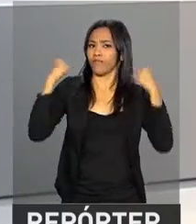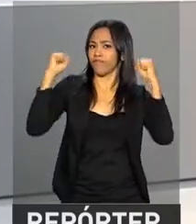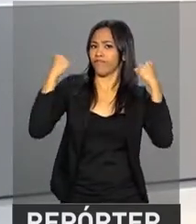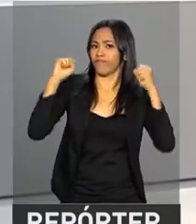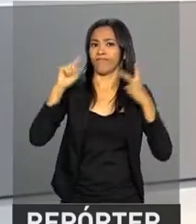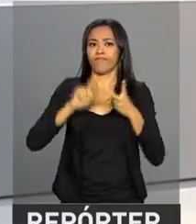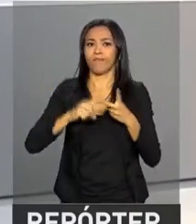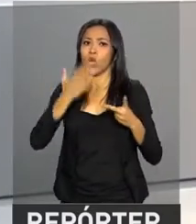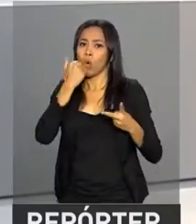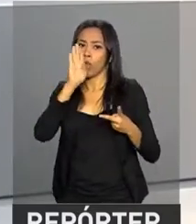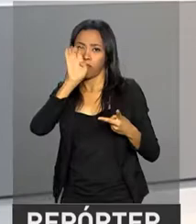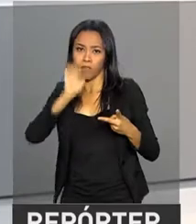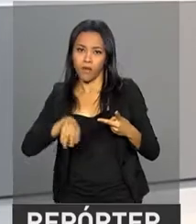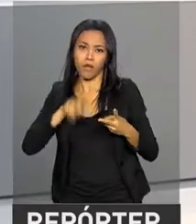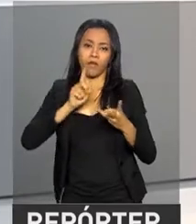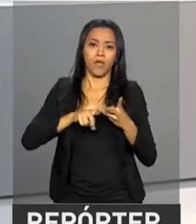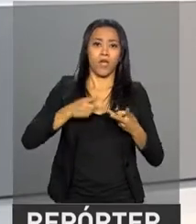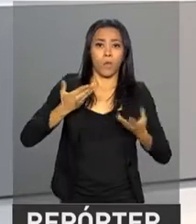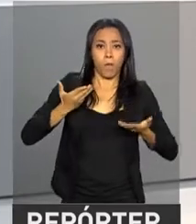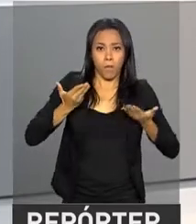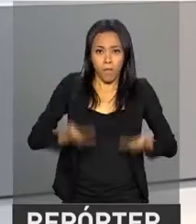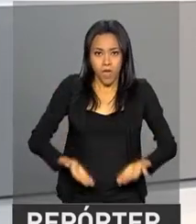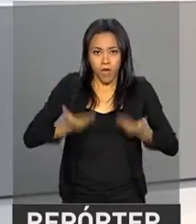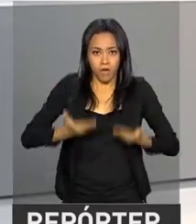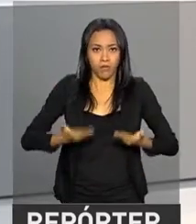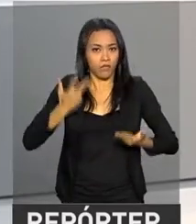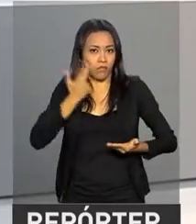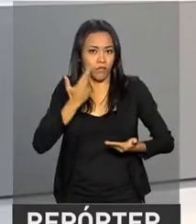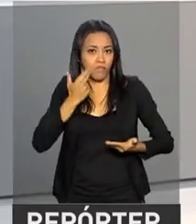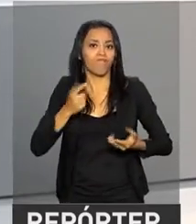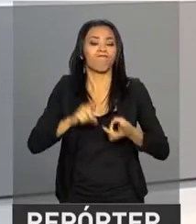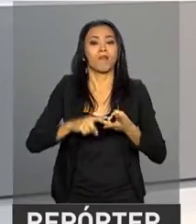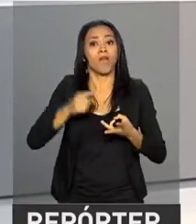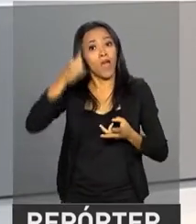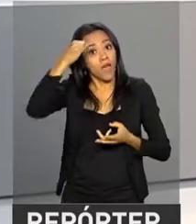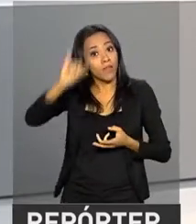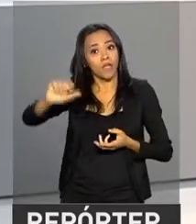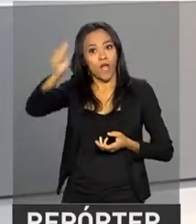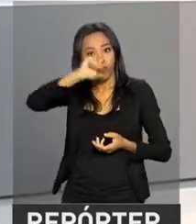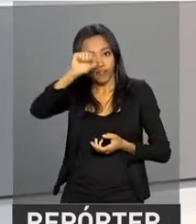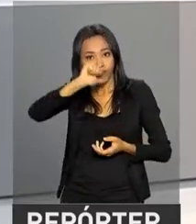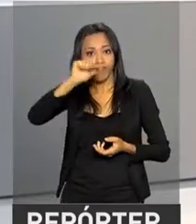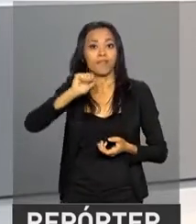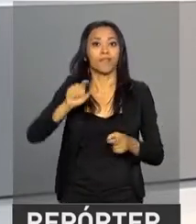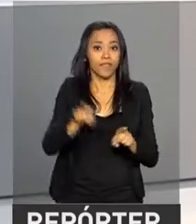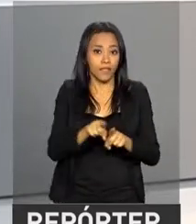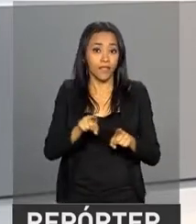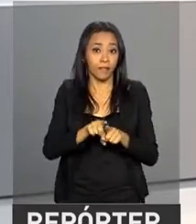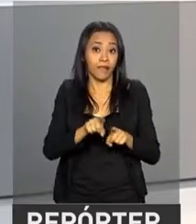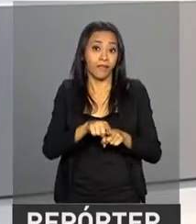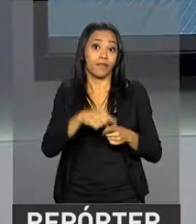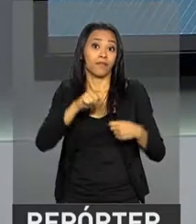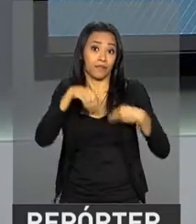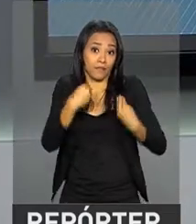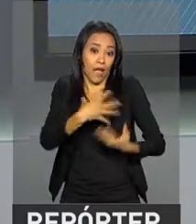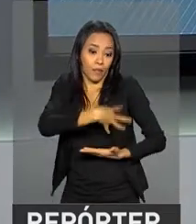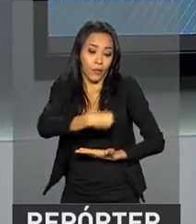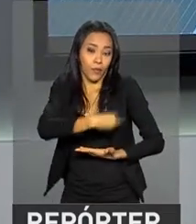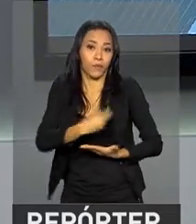comer bem e manter um peso corporal adequado evitar o consumo de bebidas alcoólicas e amamentar